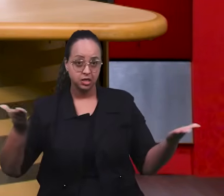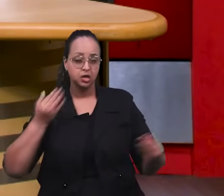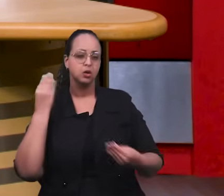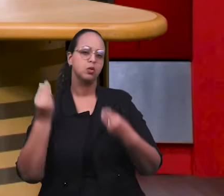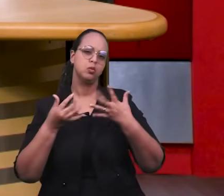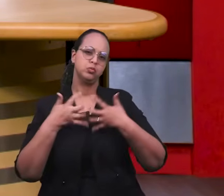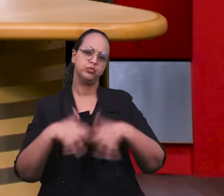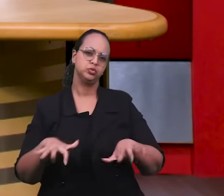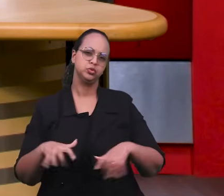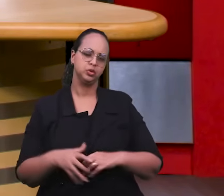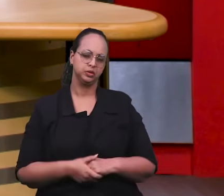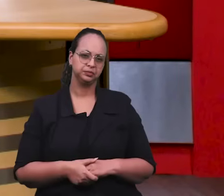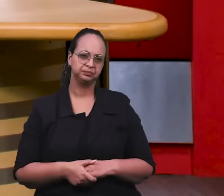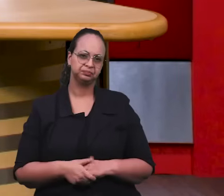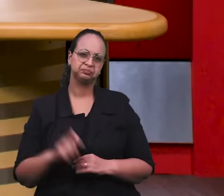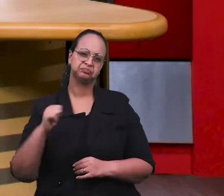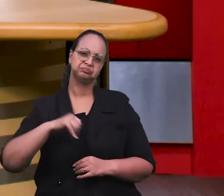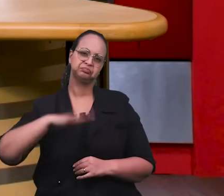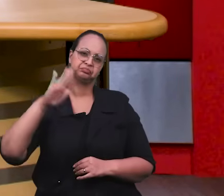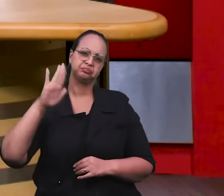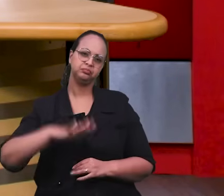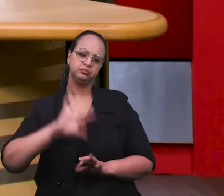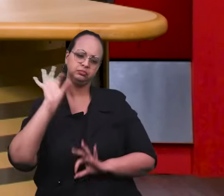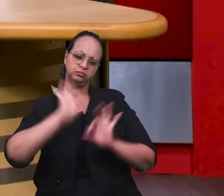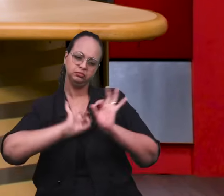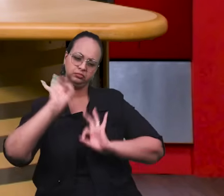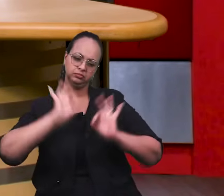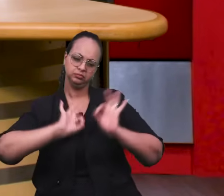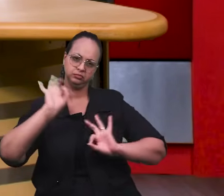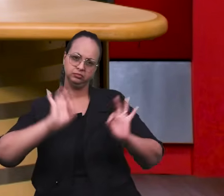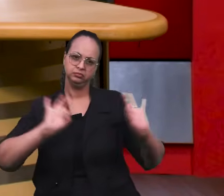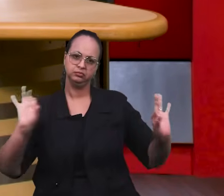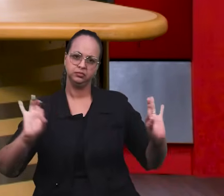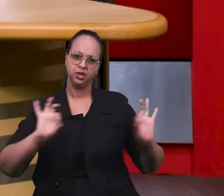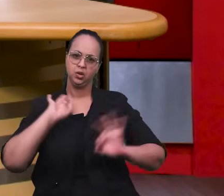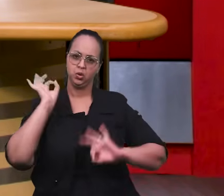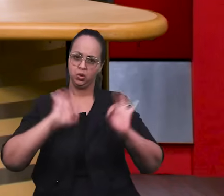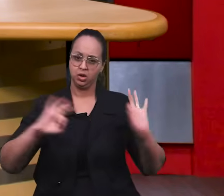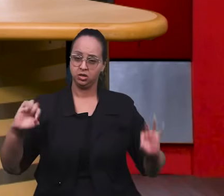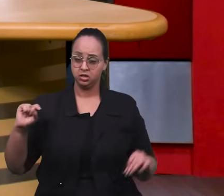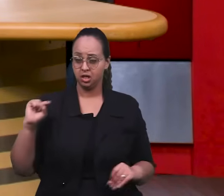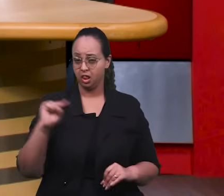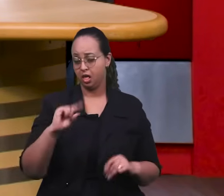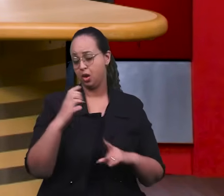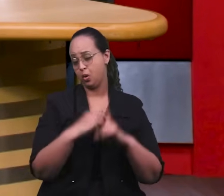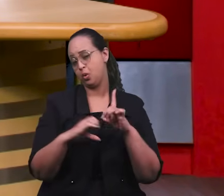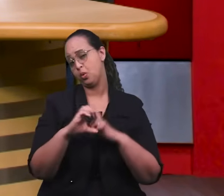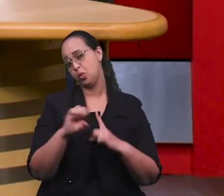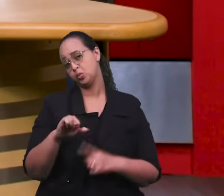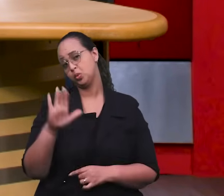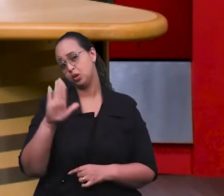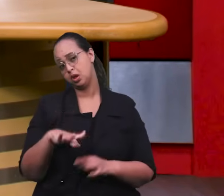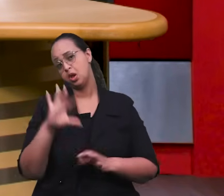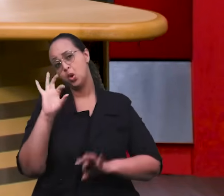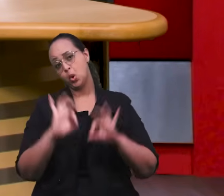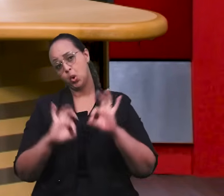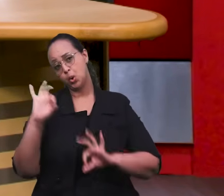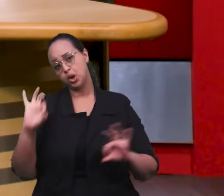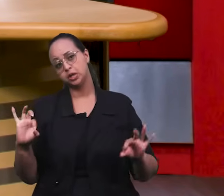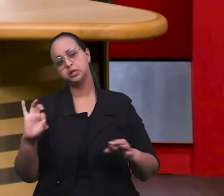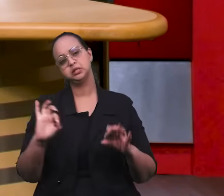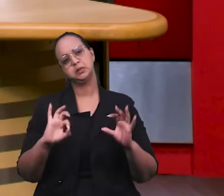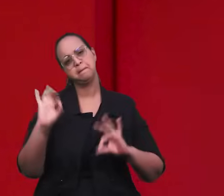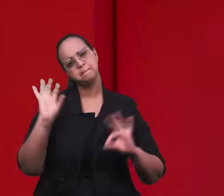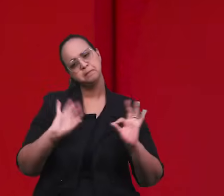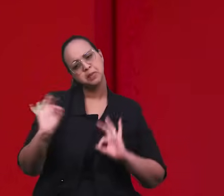vai funcionar? Quem é que vai dar todo o funcionamento naquele culto ali? No preparo dos